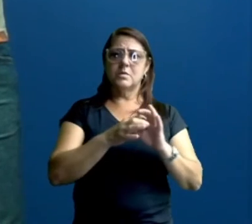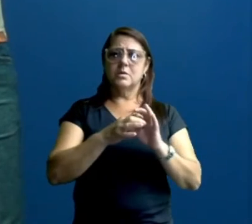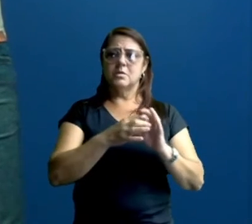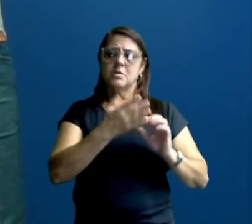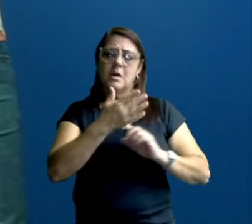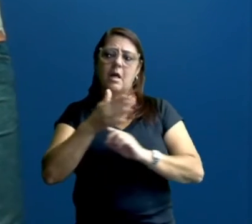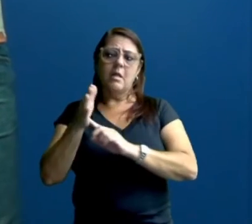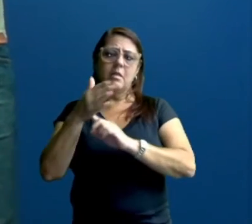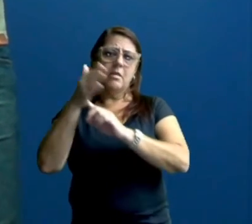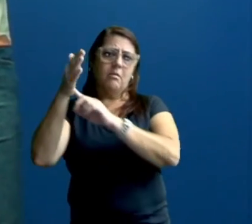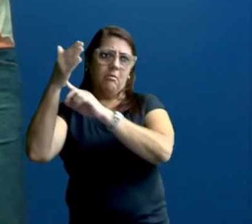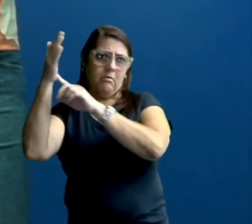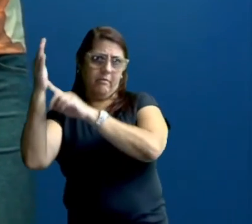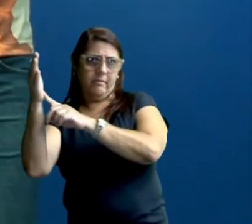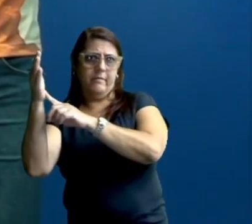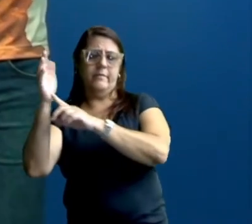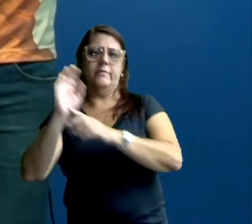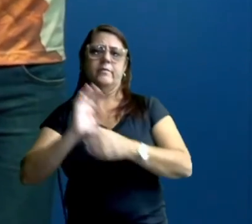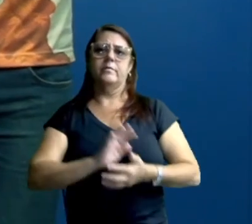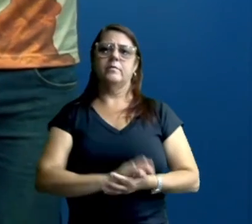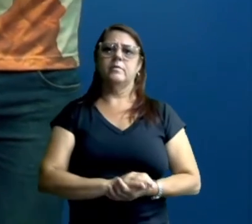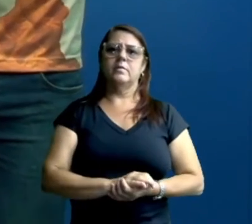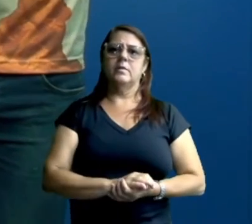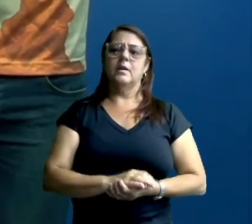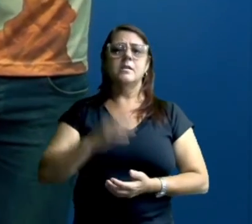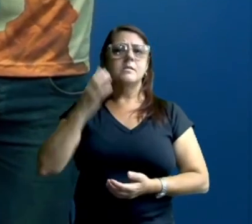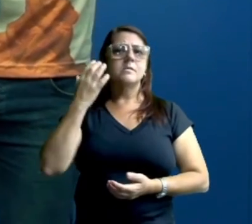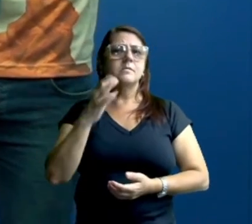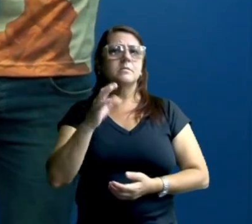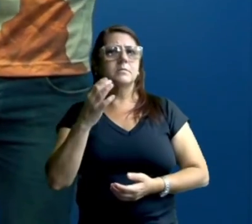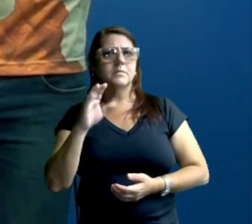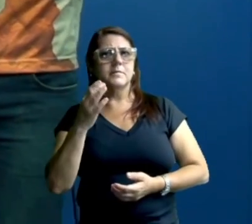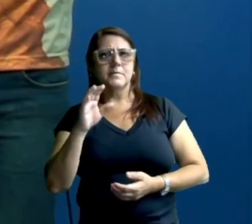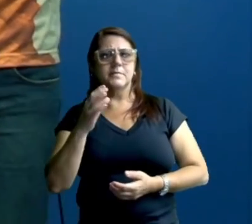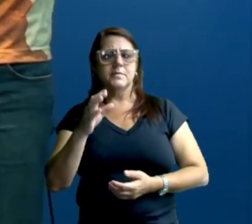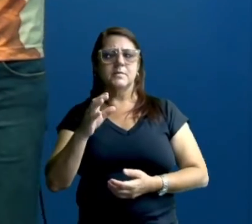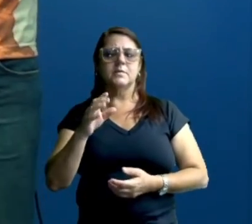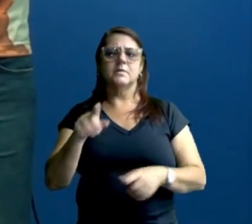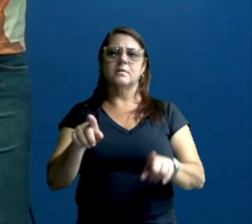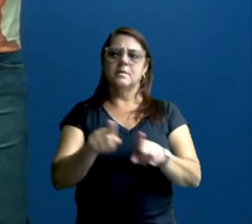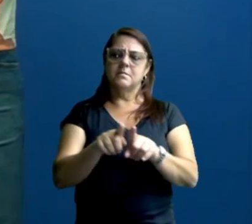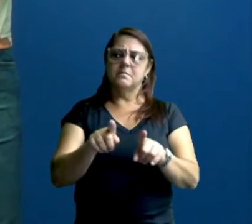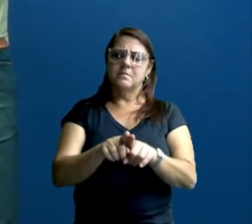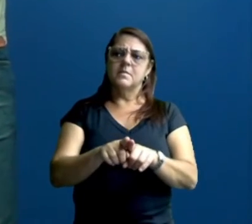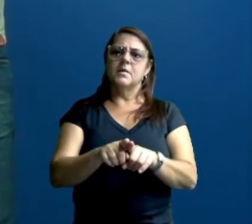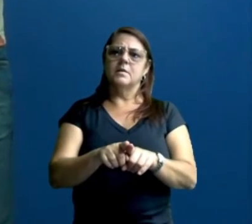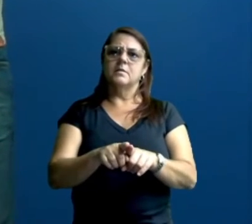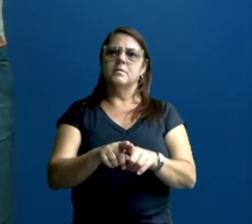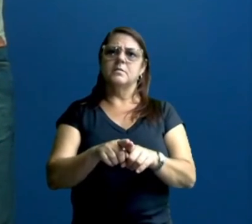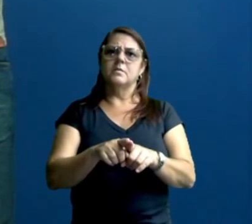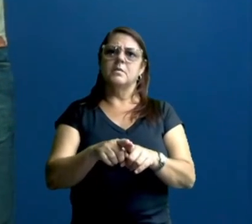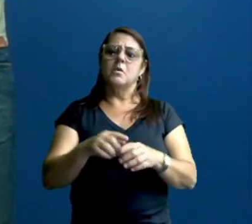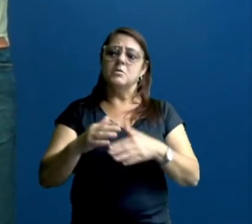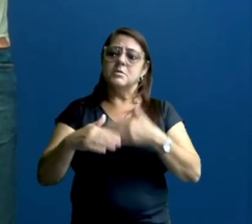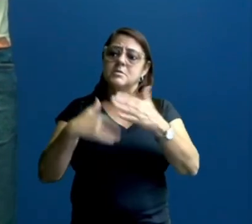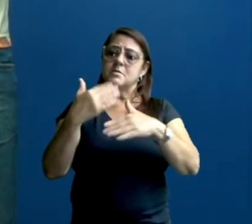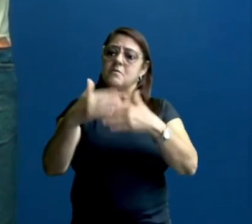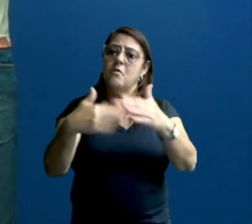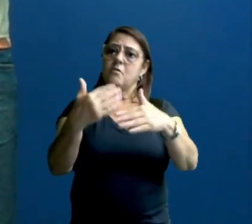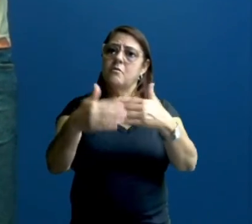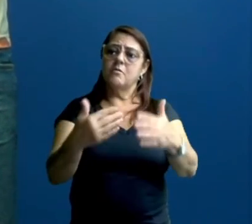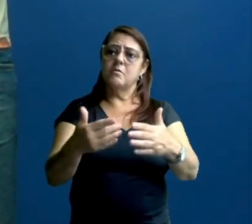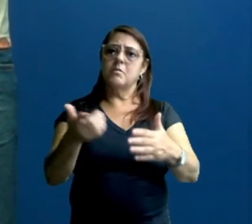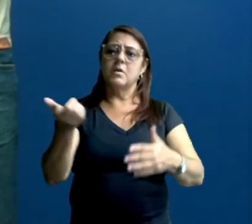instrumentos tecnológicos, né, e a ciência promovem todos os avanços necessários para que a